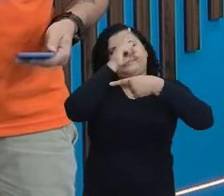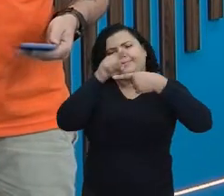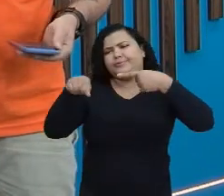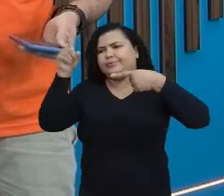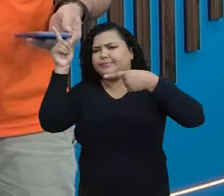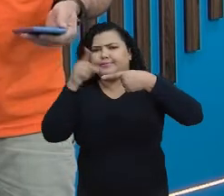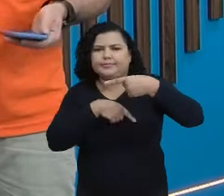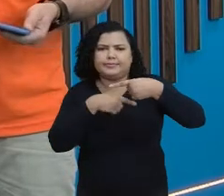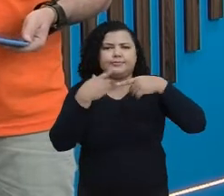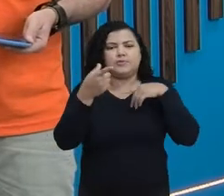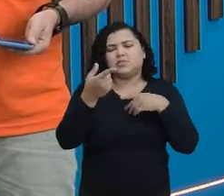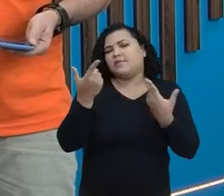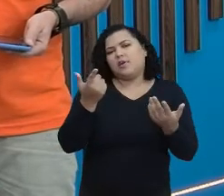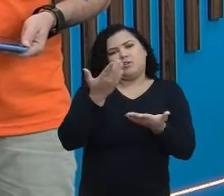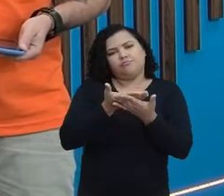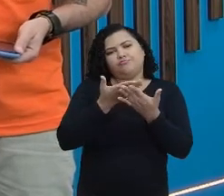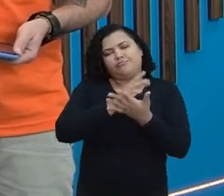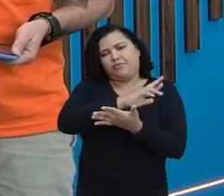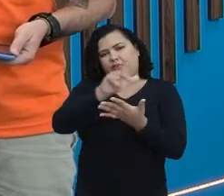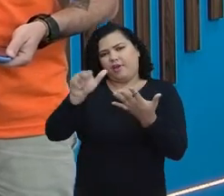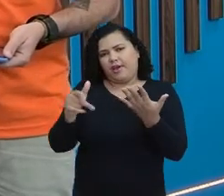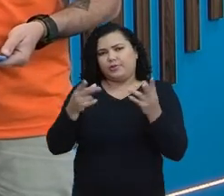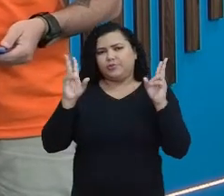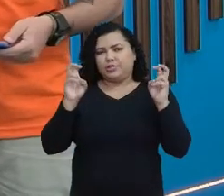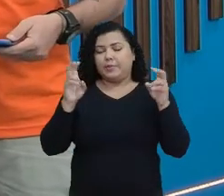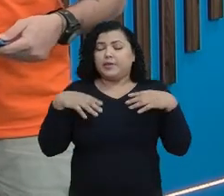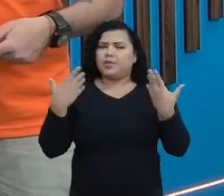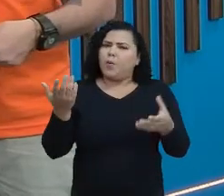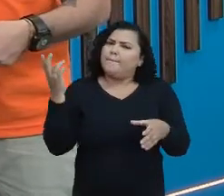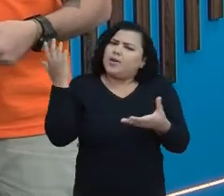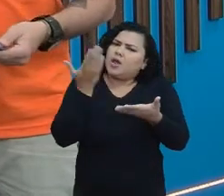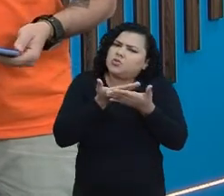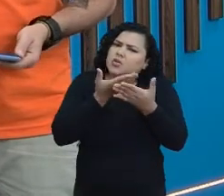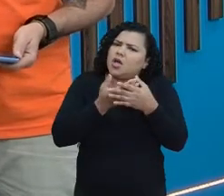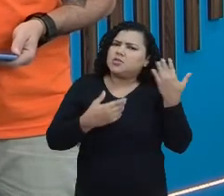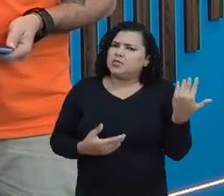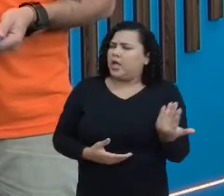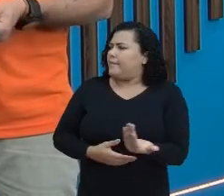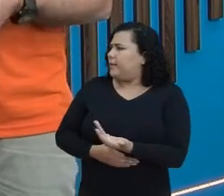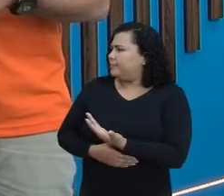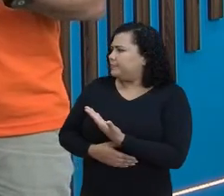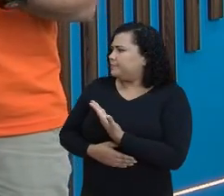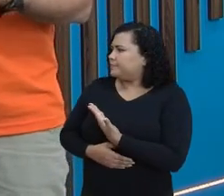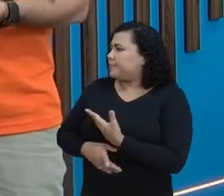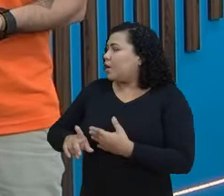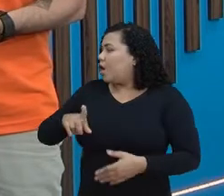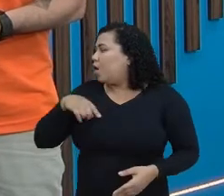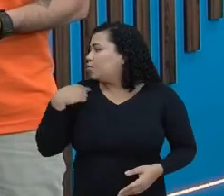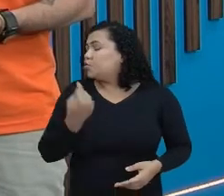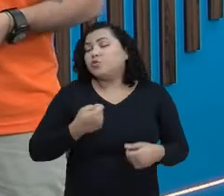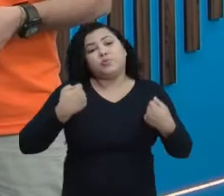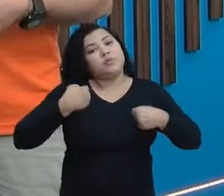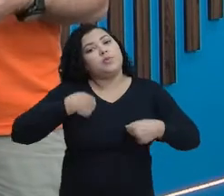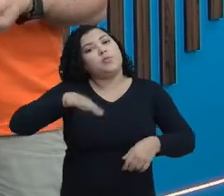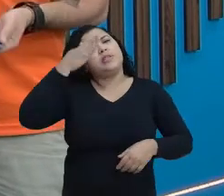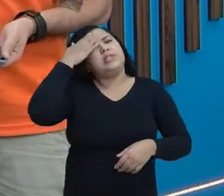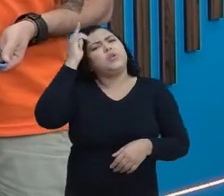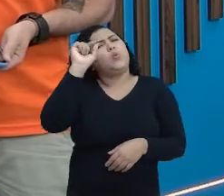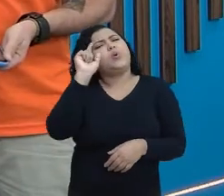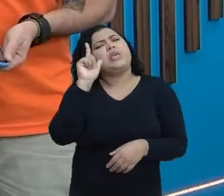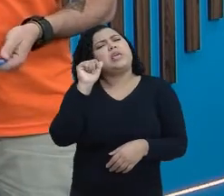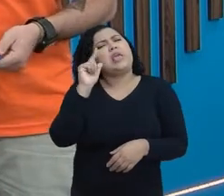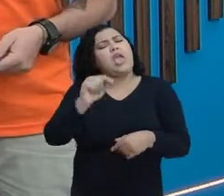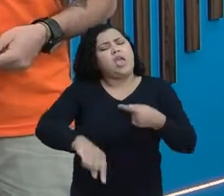razão, proporção. Ou seja, para a gente estudar a regra de 3, é preciso a gente compreender o que é a razão, o que